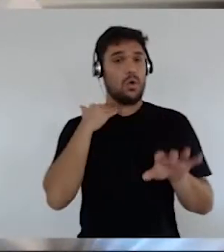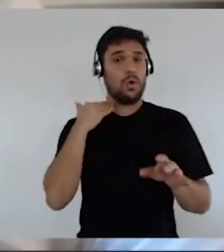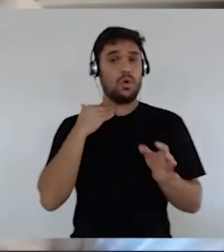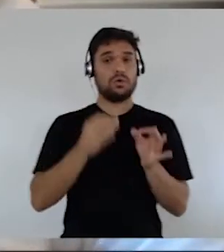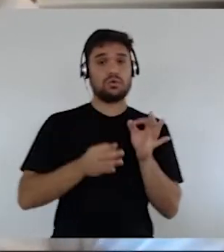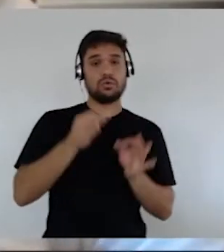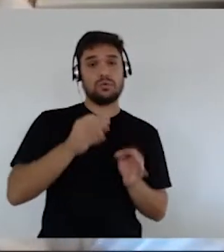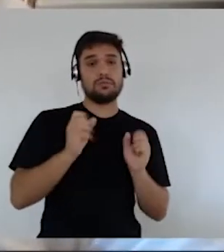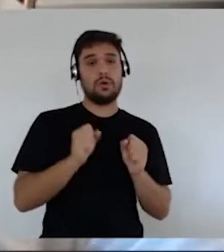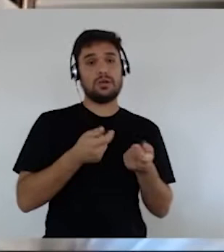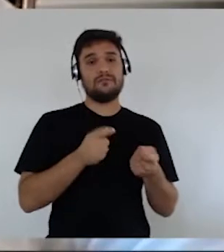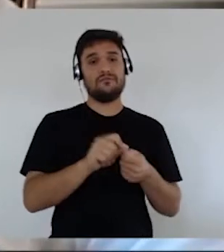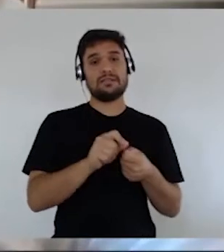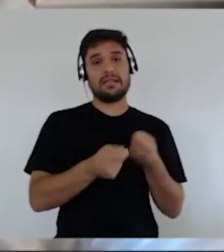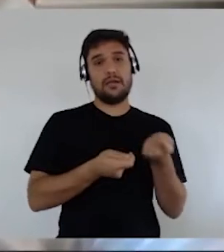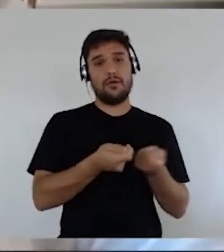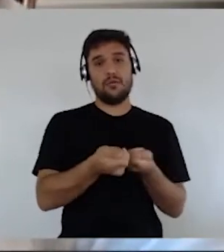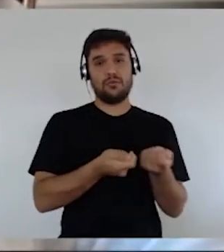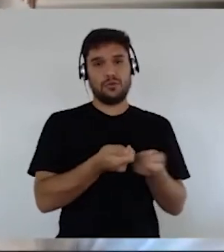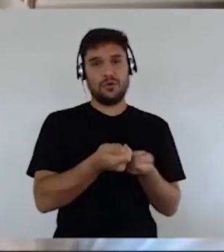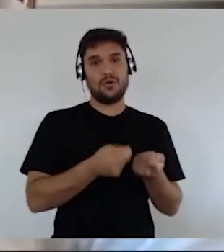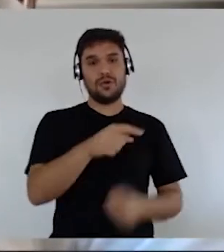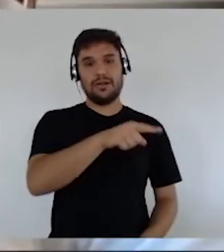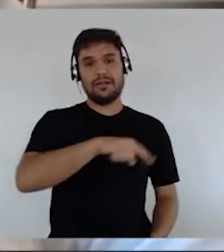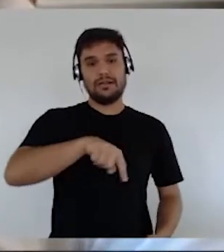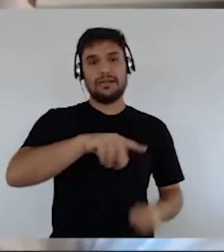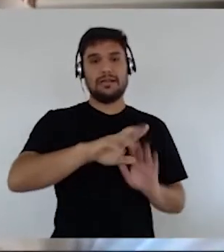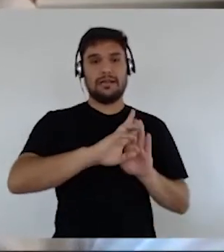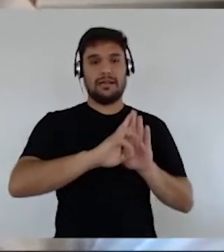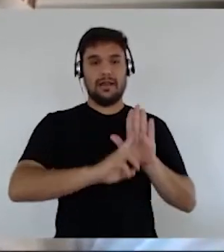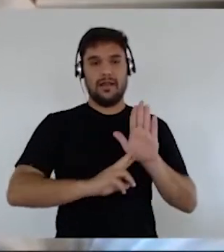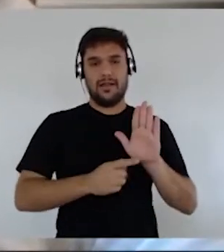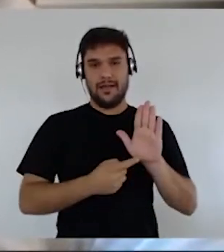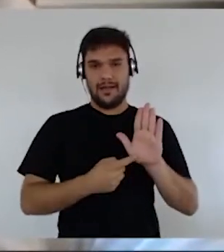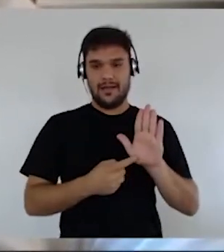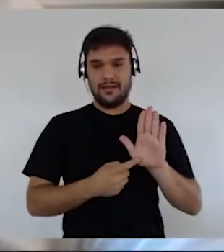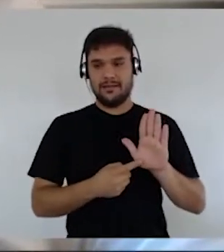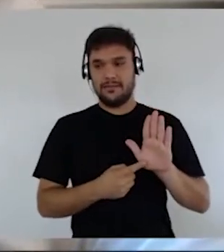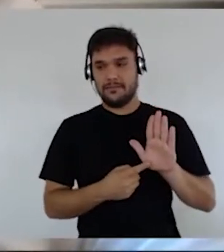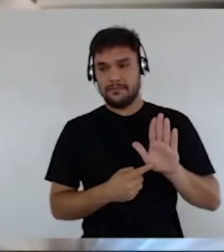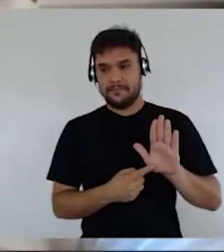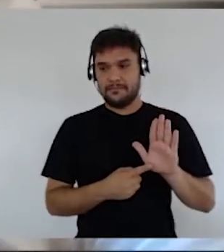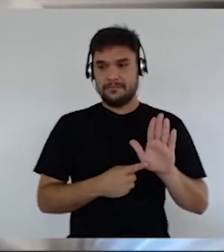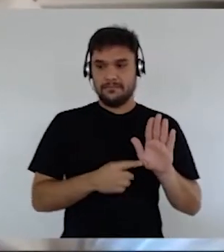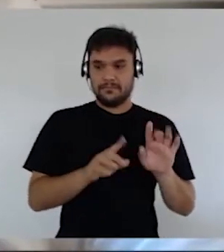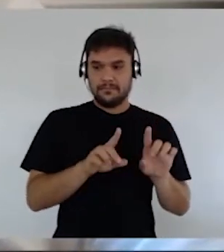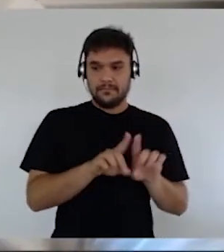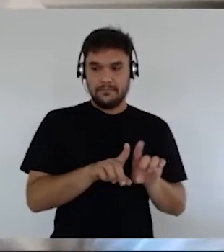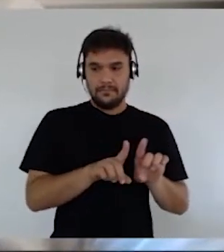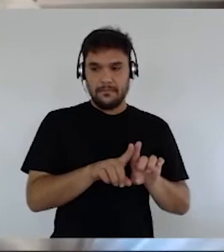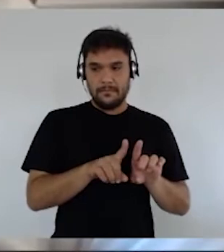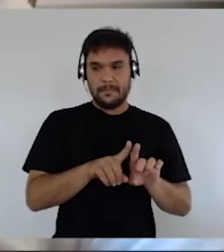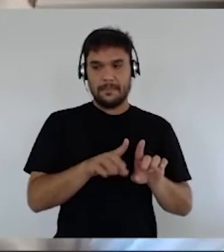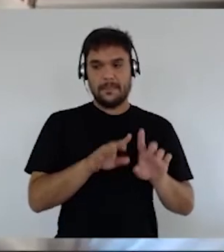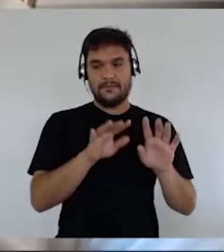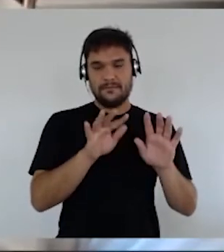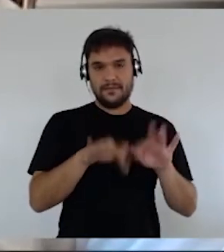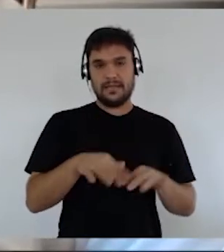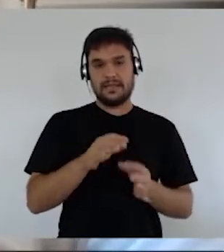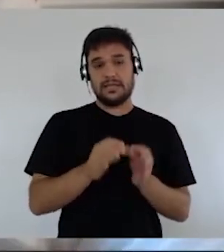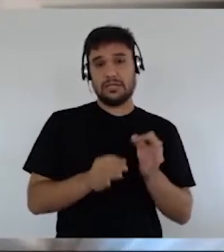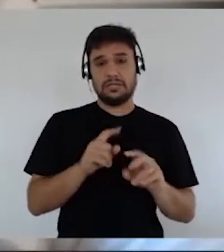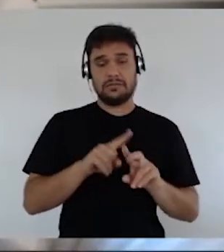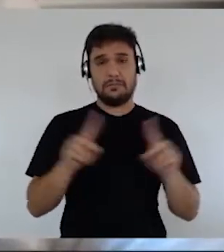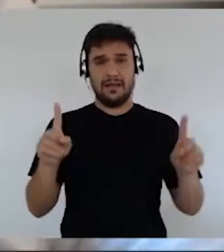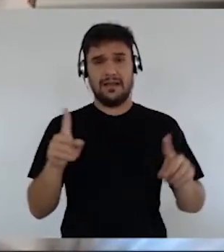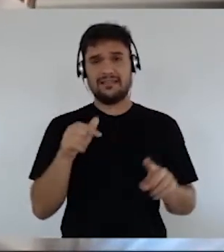um controle dessa cláusula no sentido de saber se ela fere os fins da justiça. Por isso, mesmo